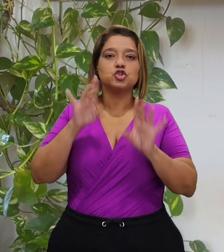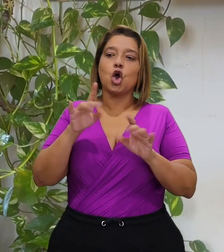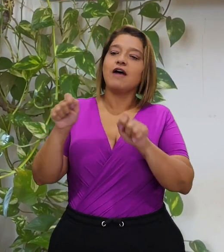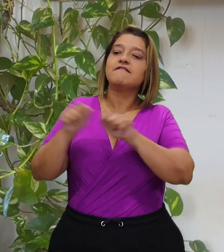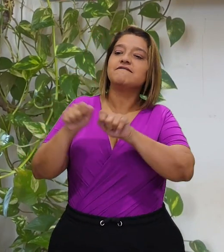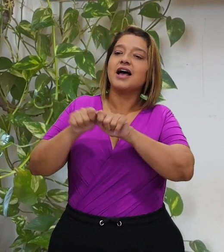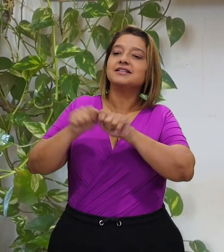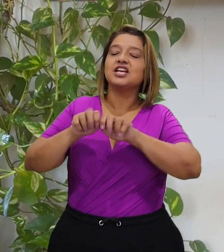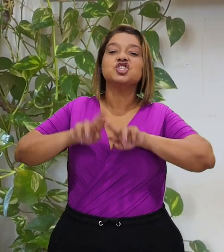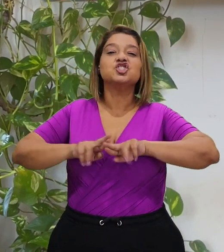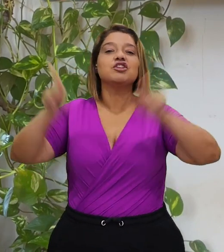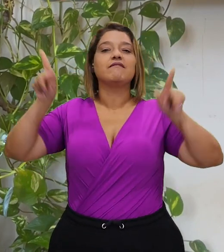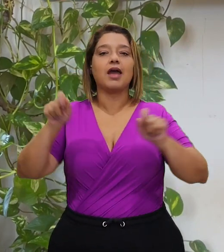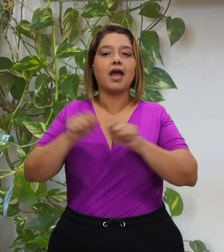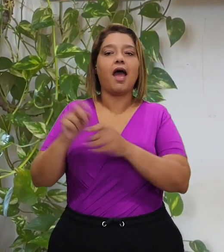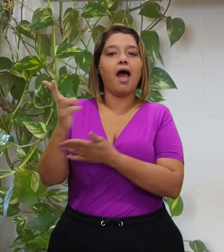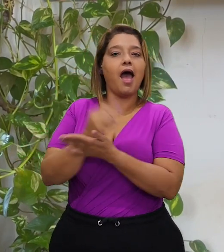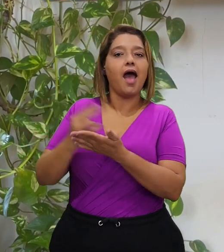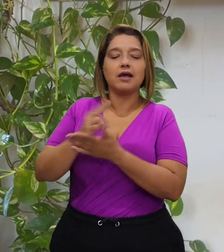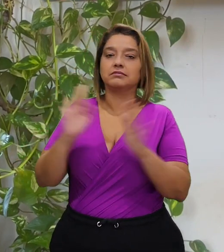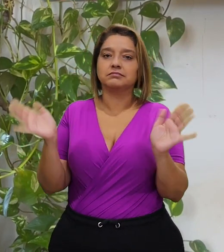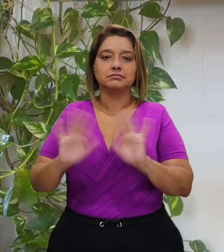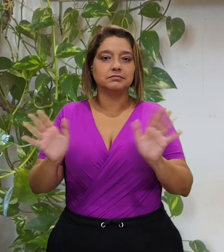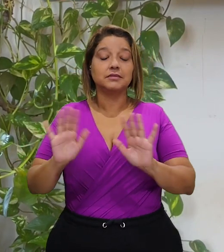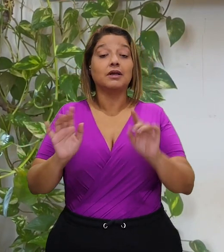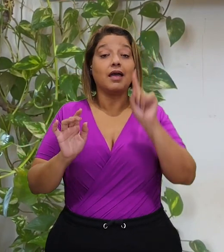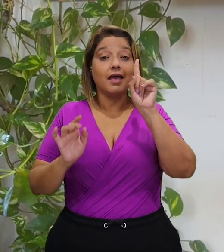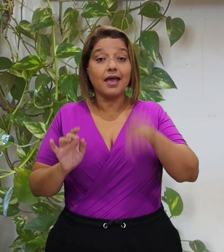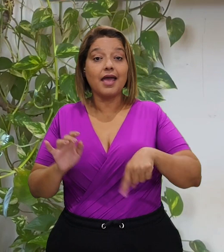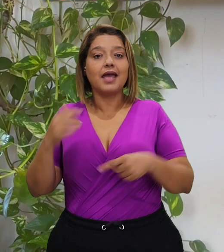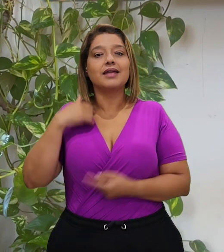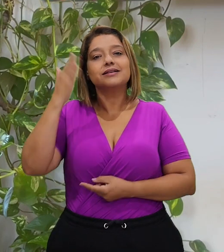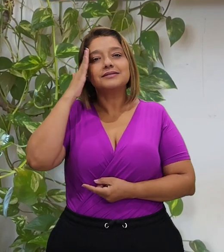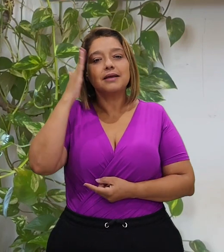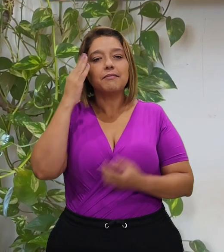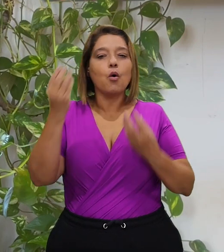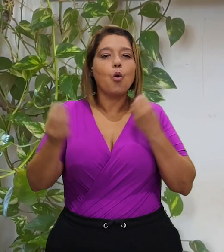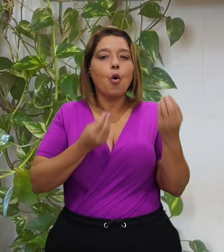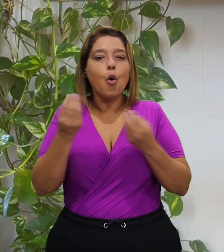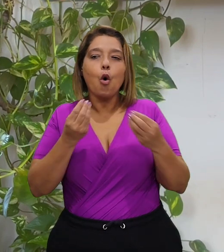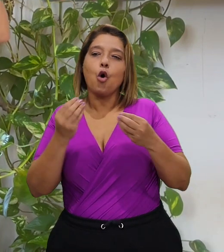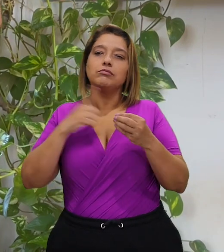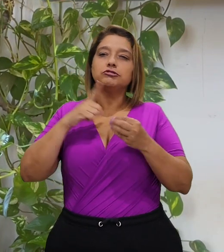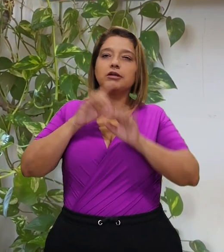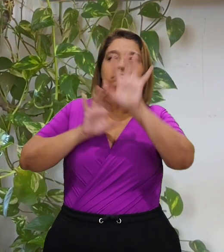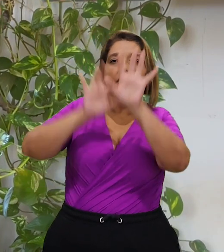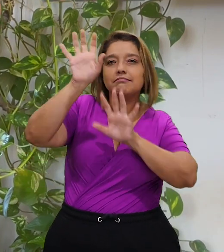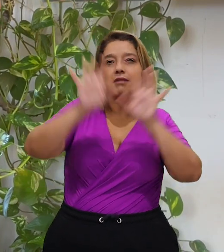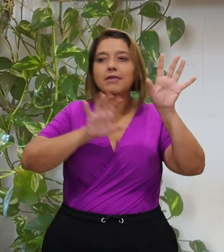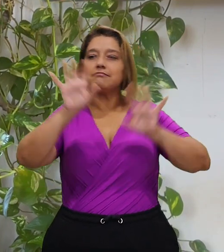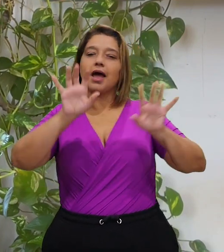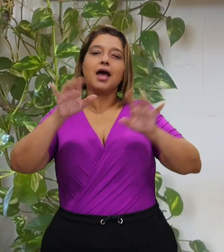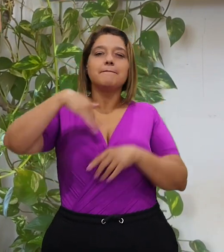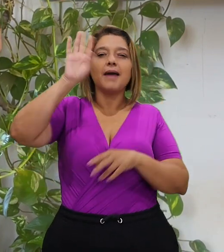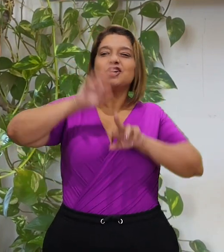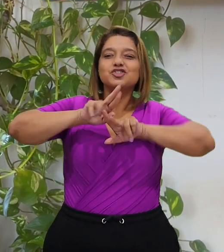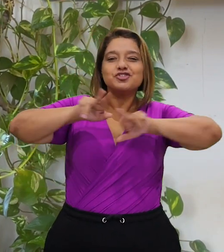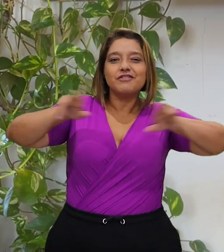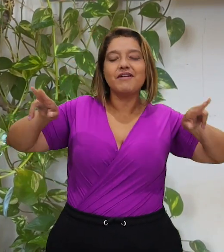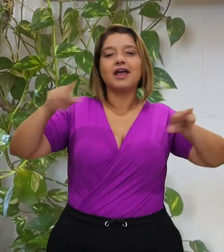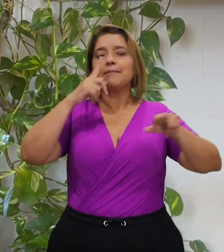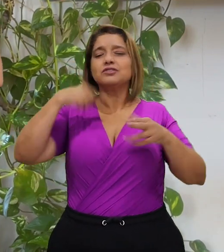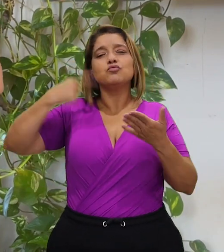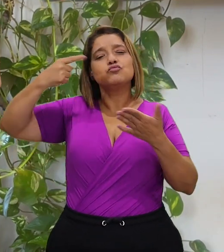Tem uma coisa sobre criatividade que eu gosto de falar muito, não é fazer as coisas de uma forma diferente, mas é justamente você fazer